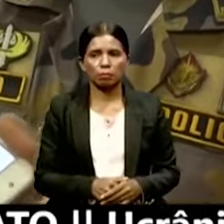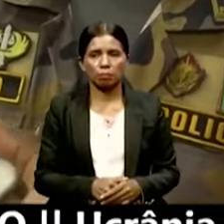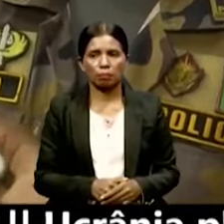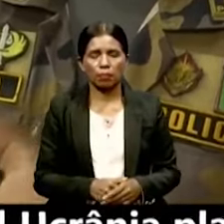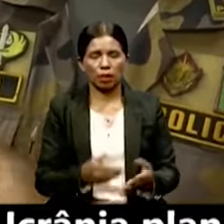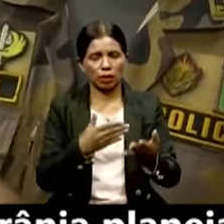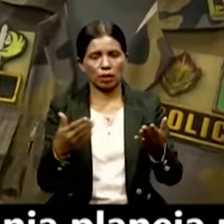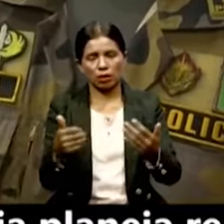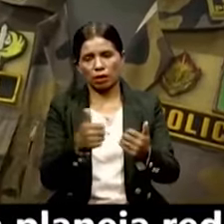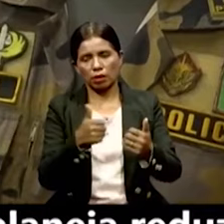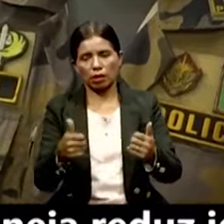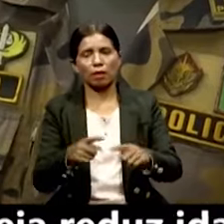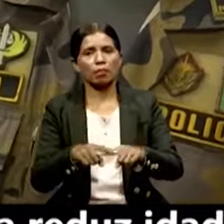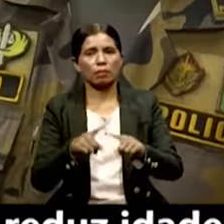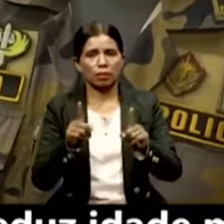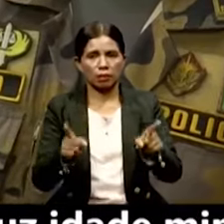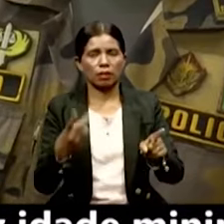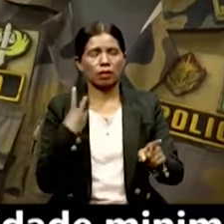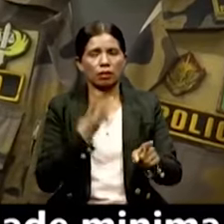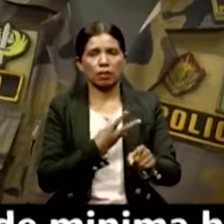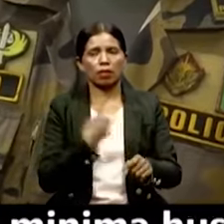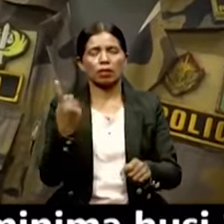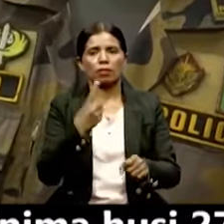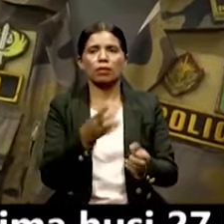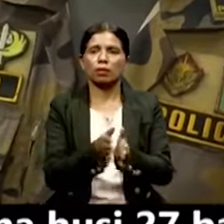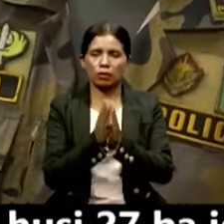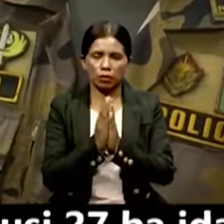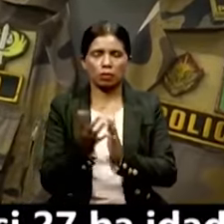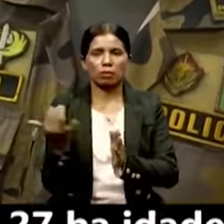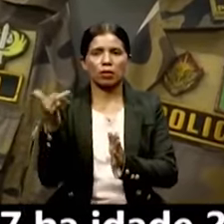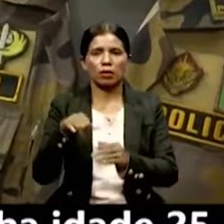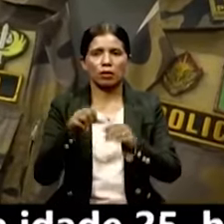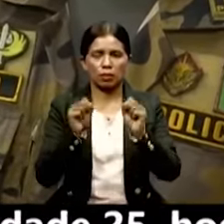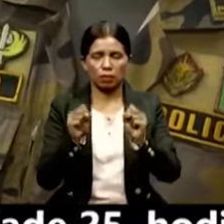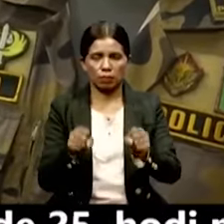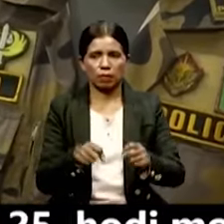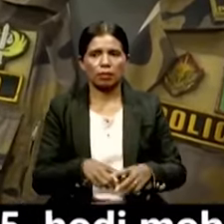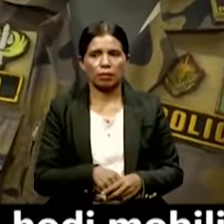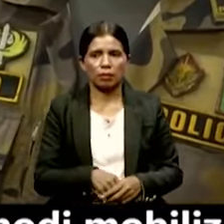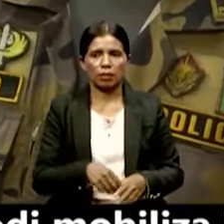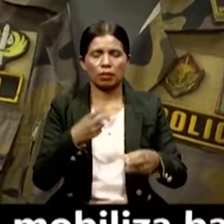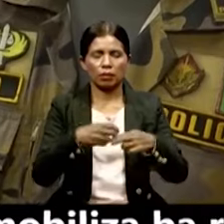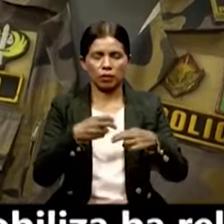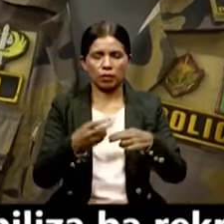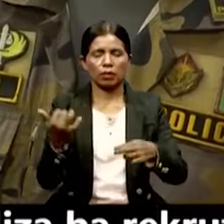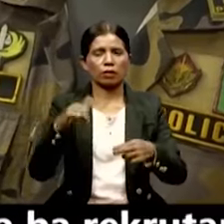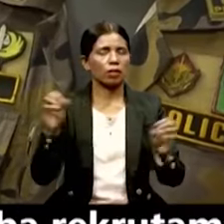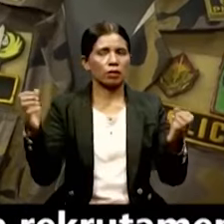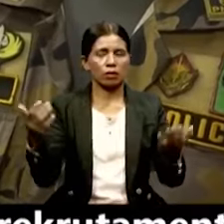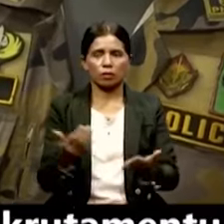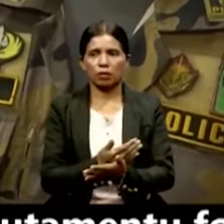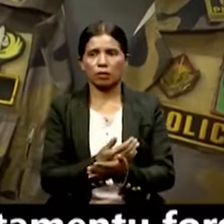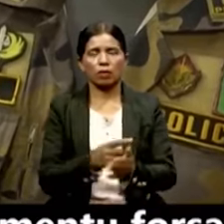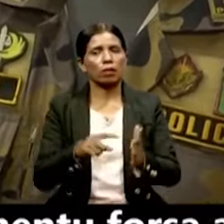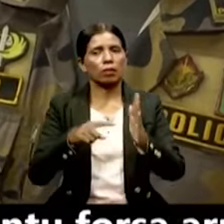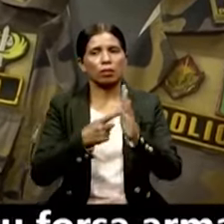sasan serseluk mai be itena fatin husu basira para aturune dificultades serne las batfon